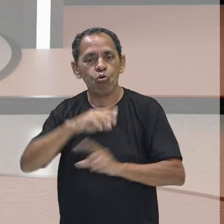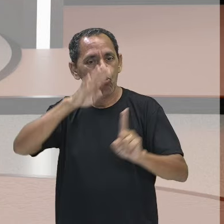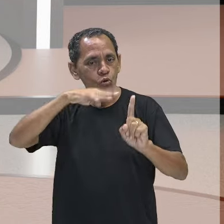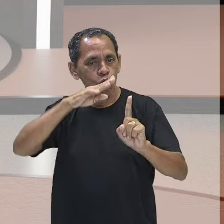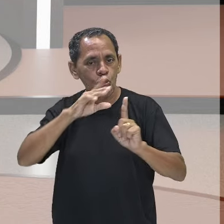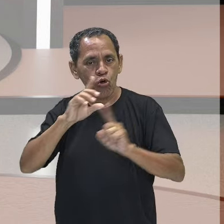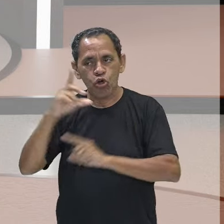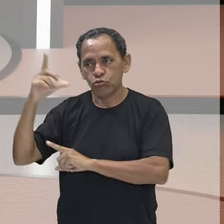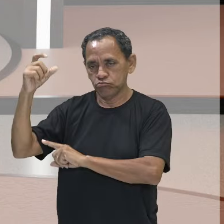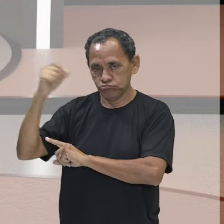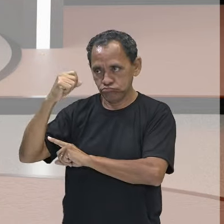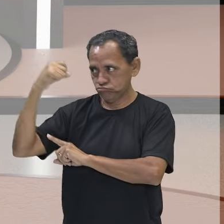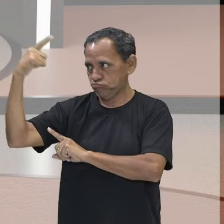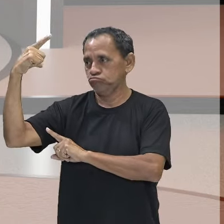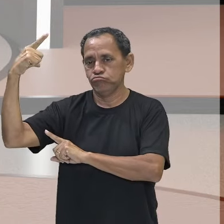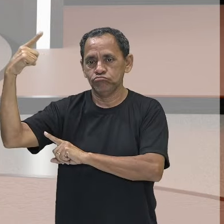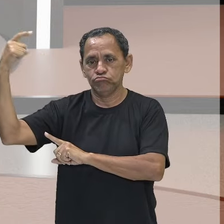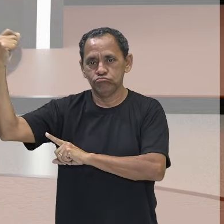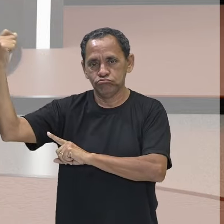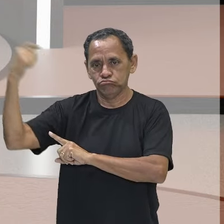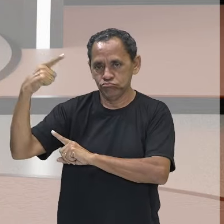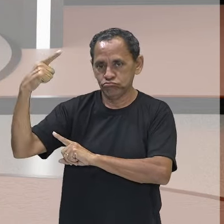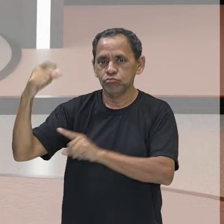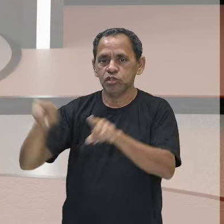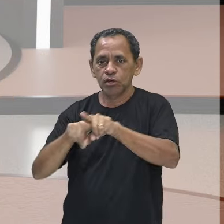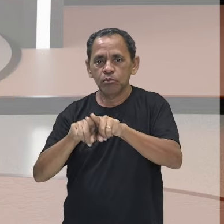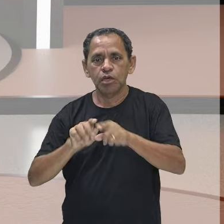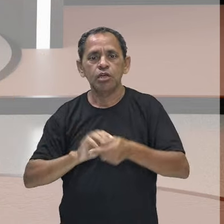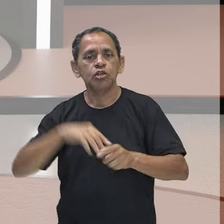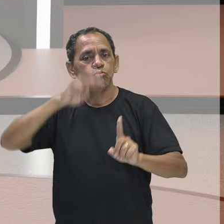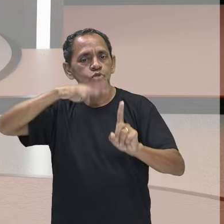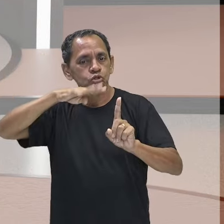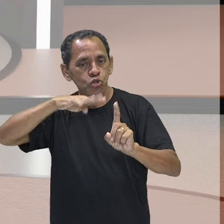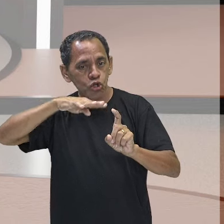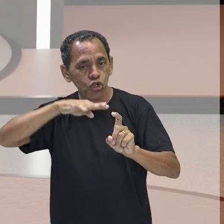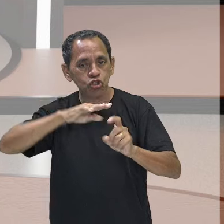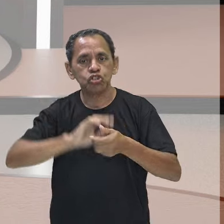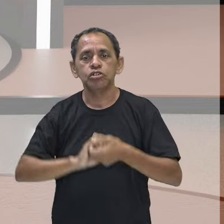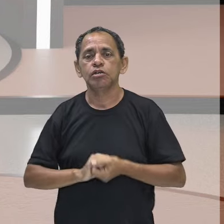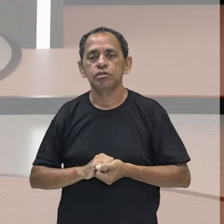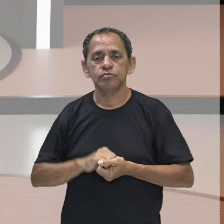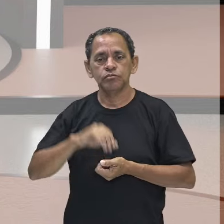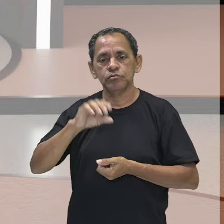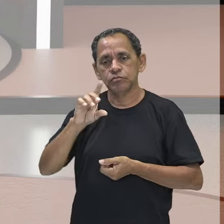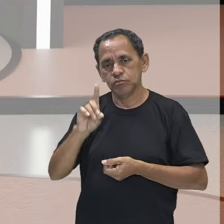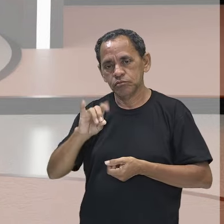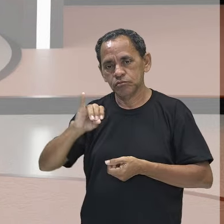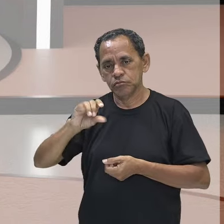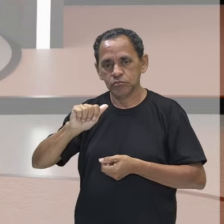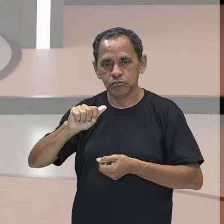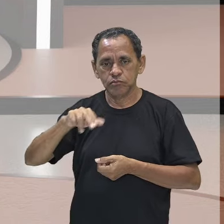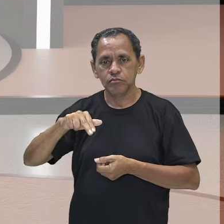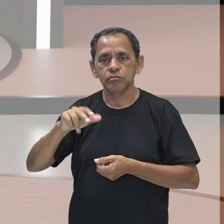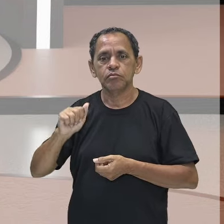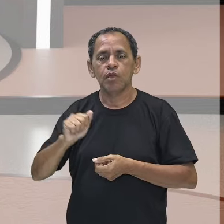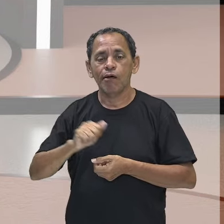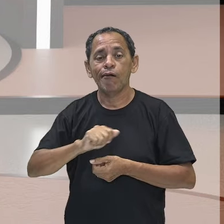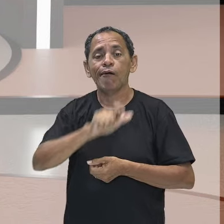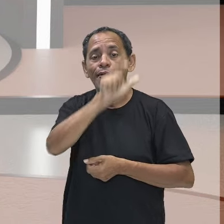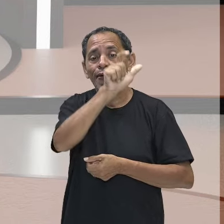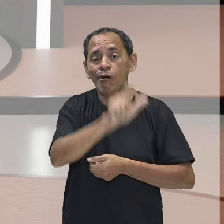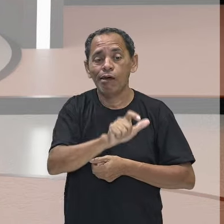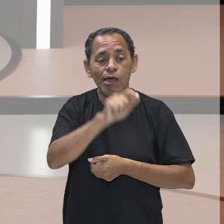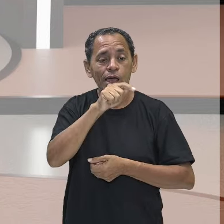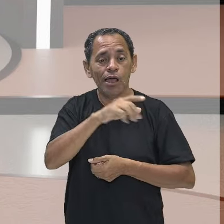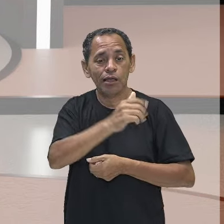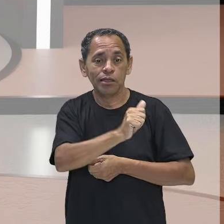caça e a deusa da lua, Ártemis, que na mitologia romana é a Diana, tá, gente? O Apolo, que é o seu